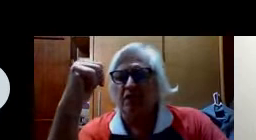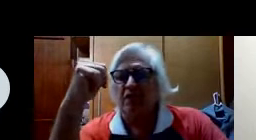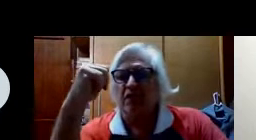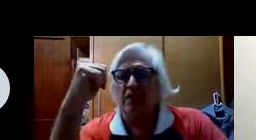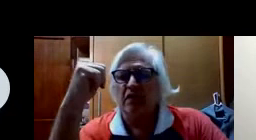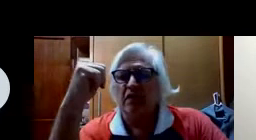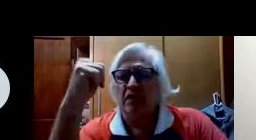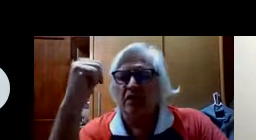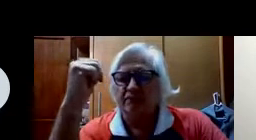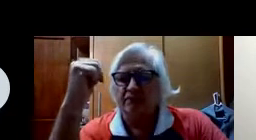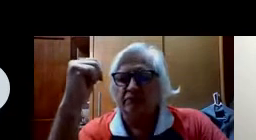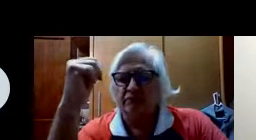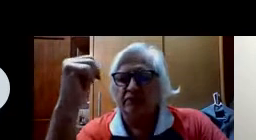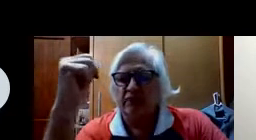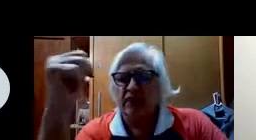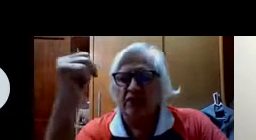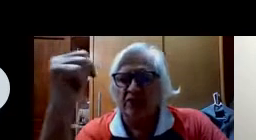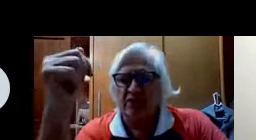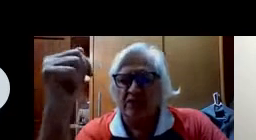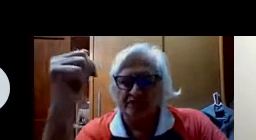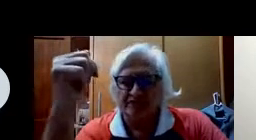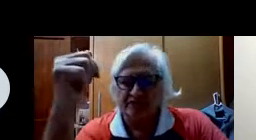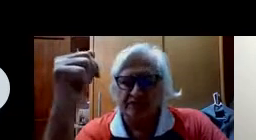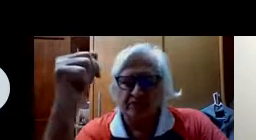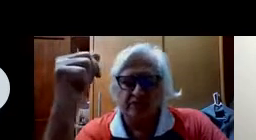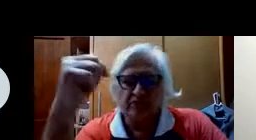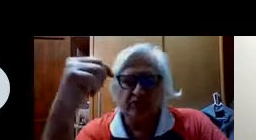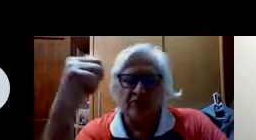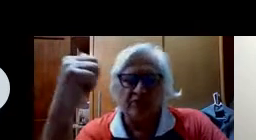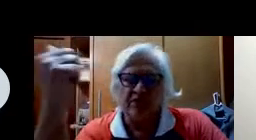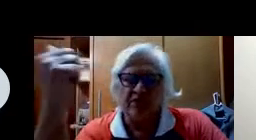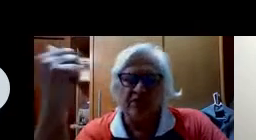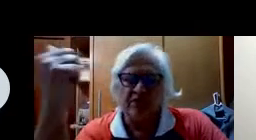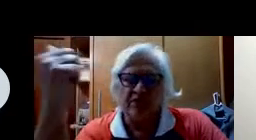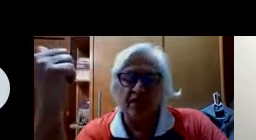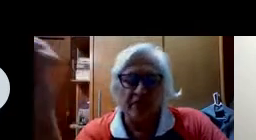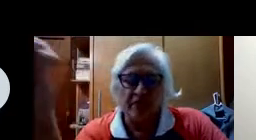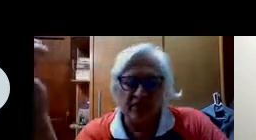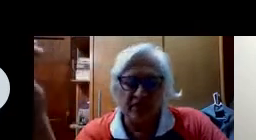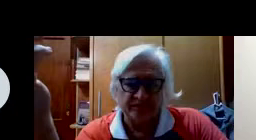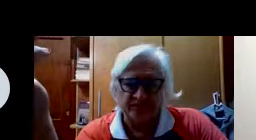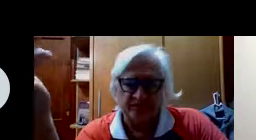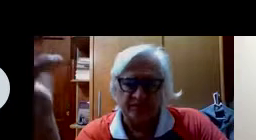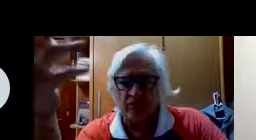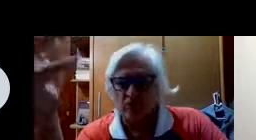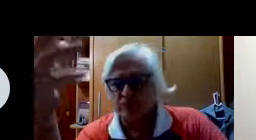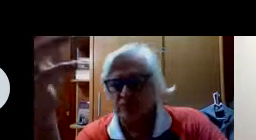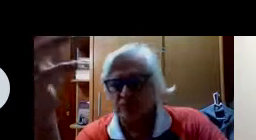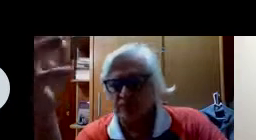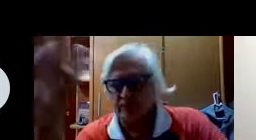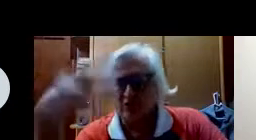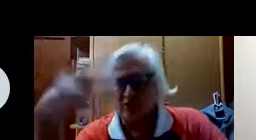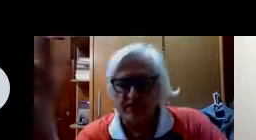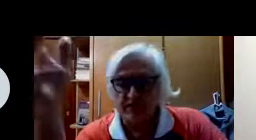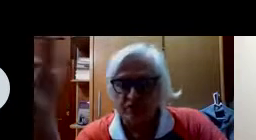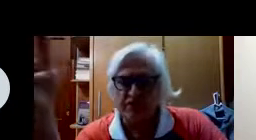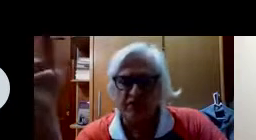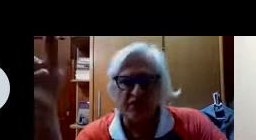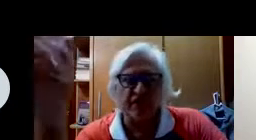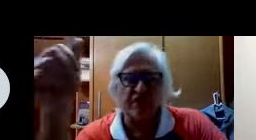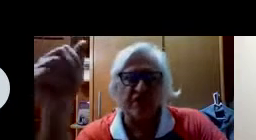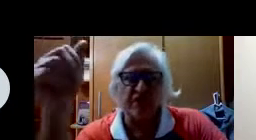A alumina pode ser usada úmida para